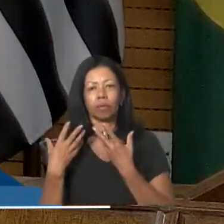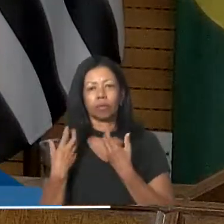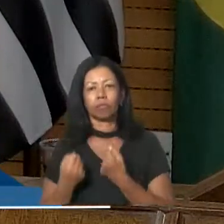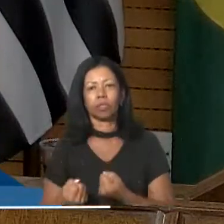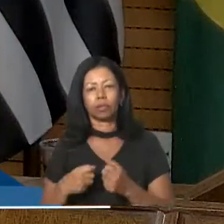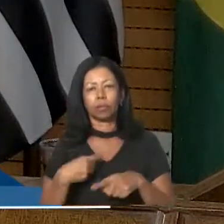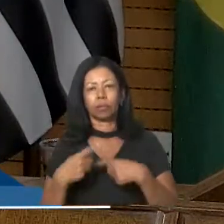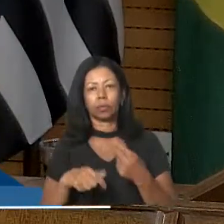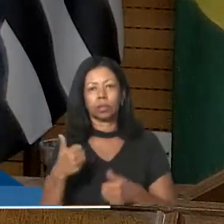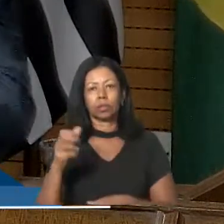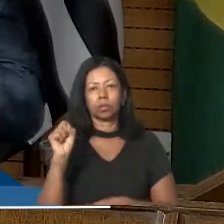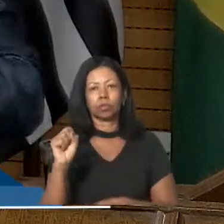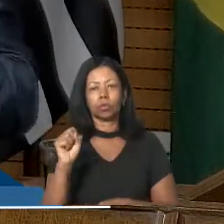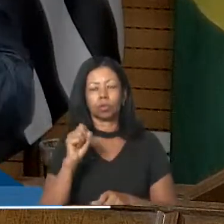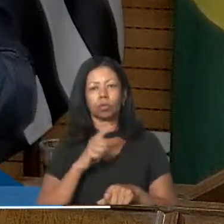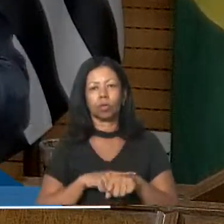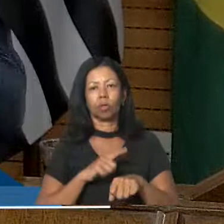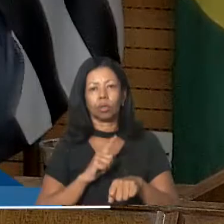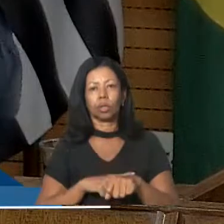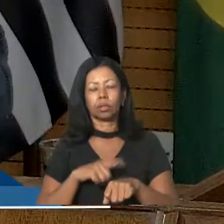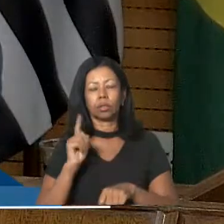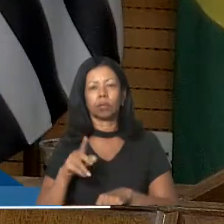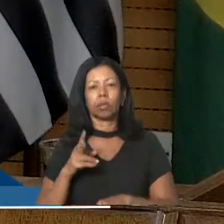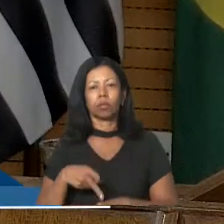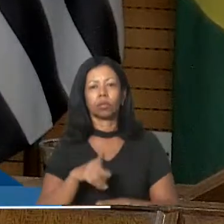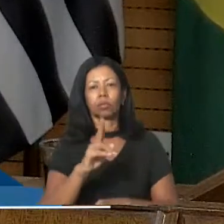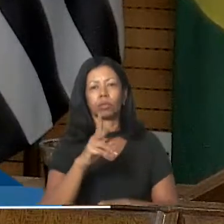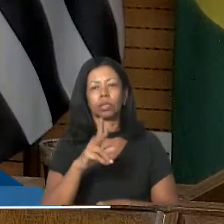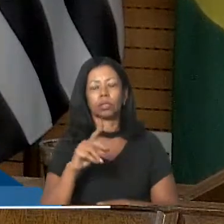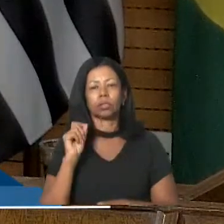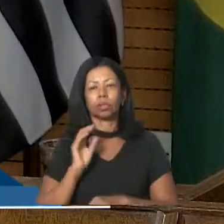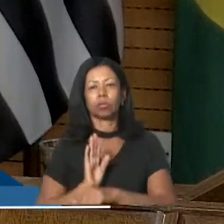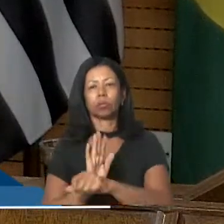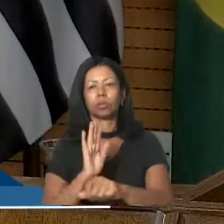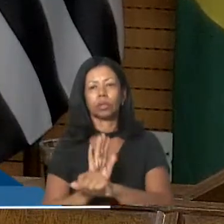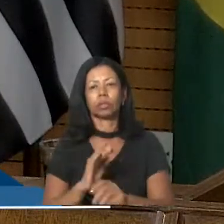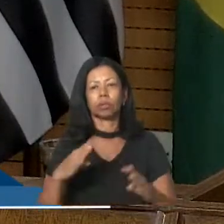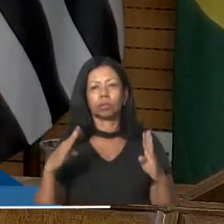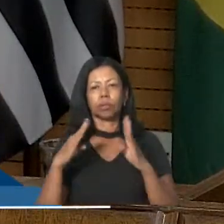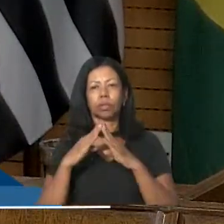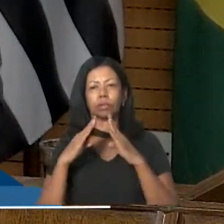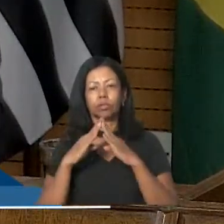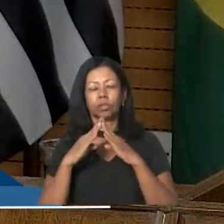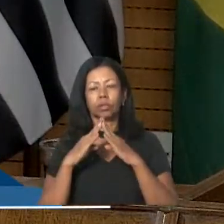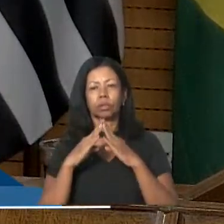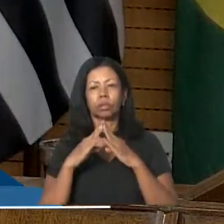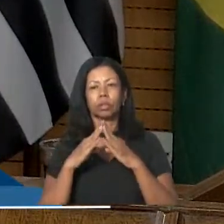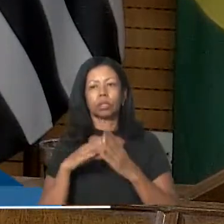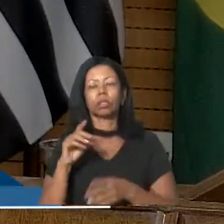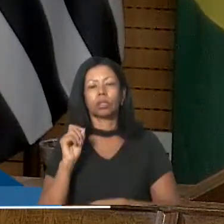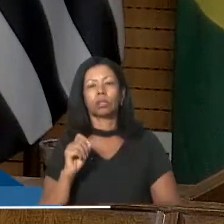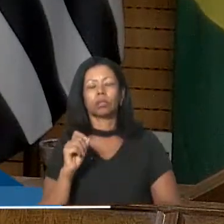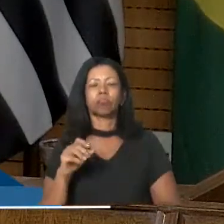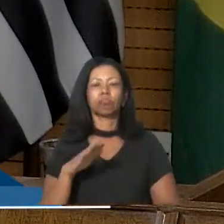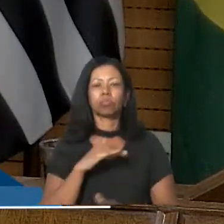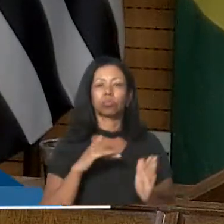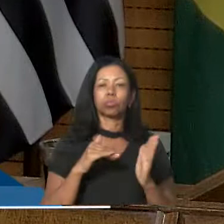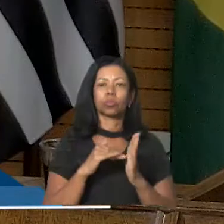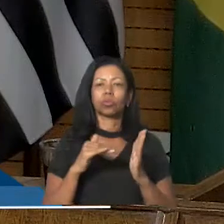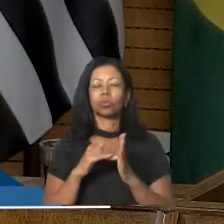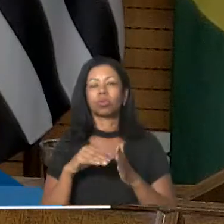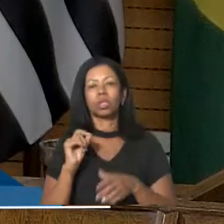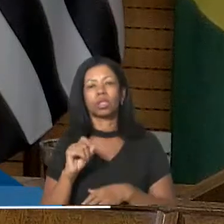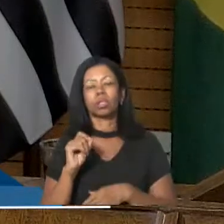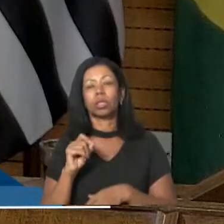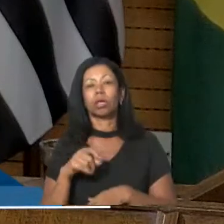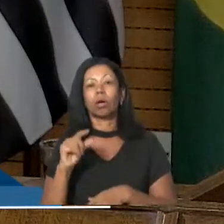as 18 horas, são a continuidade de alguns auxílios moradia, que vem de encontro a tudo aquilo que é provisório. O